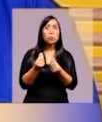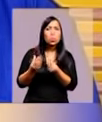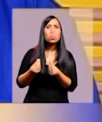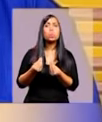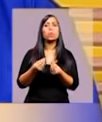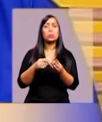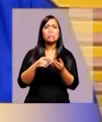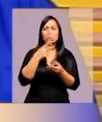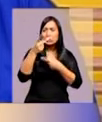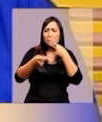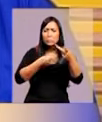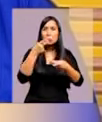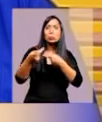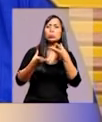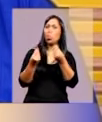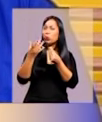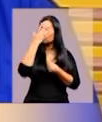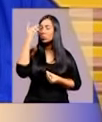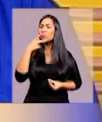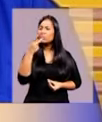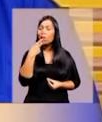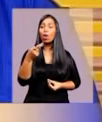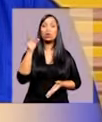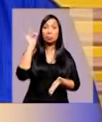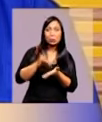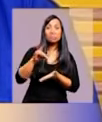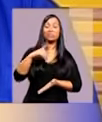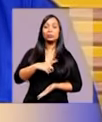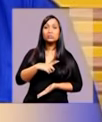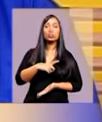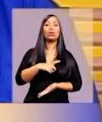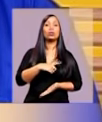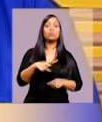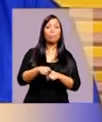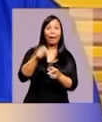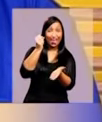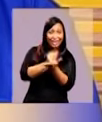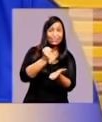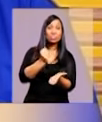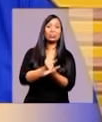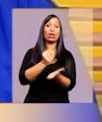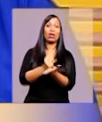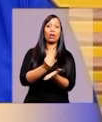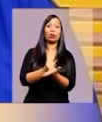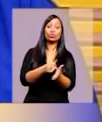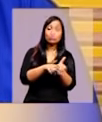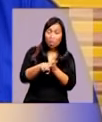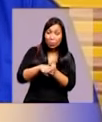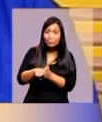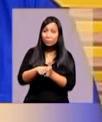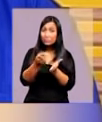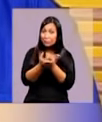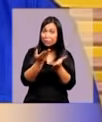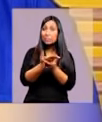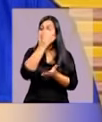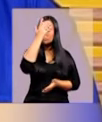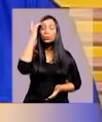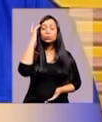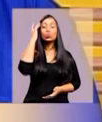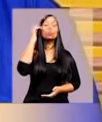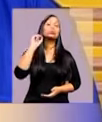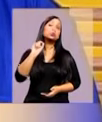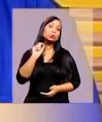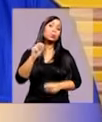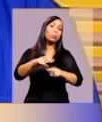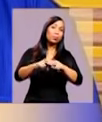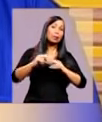existem muitos relatos bastante interessantes comprovados e registrados pela ciência a respeito de pessoas